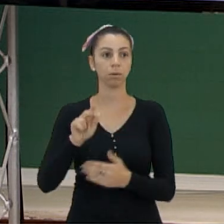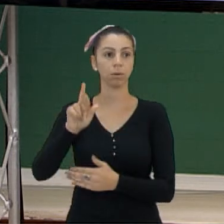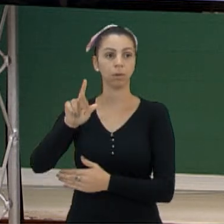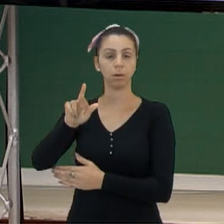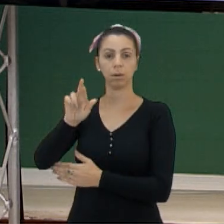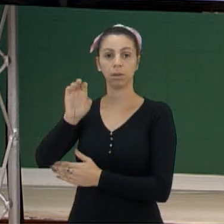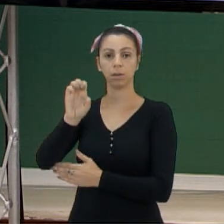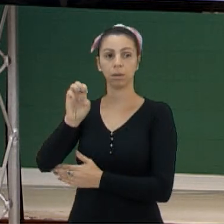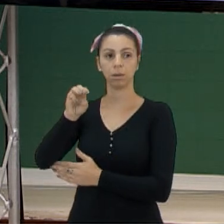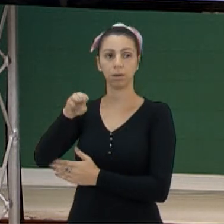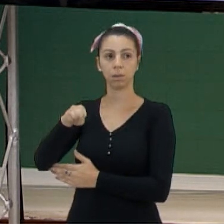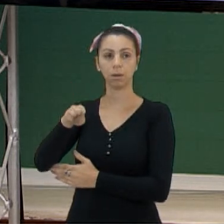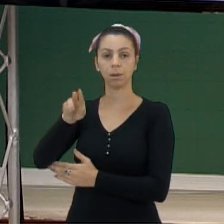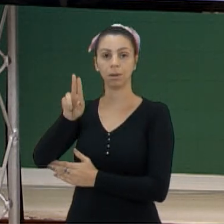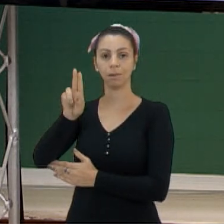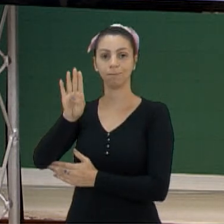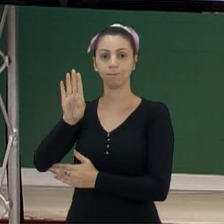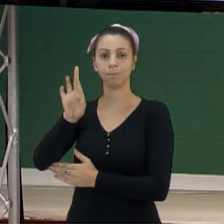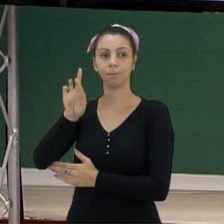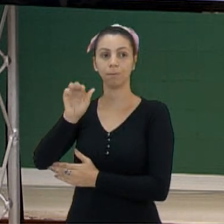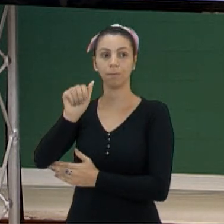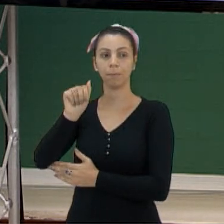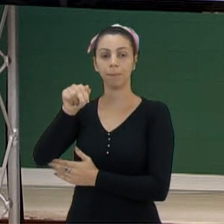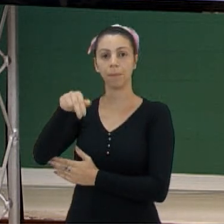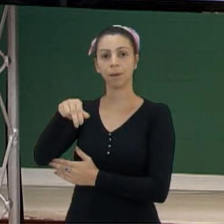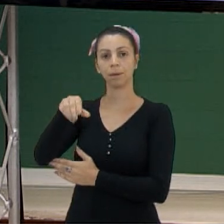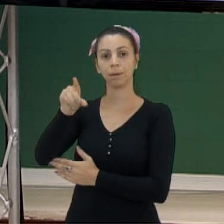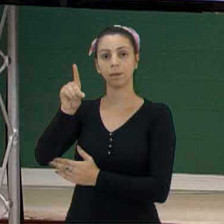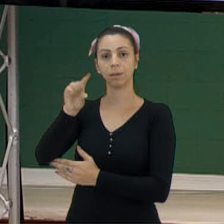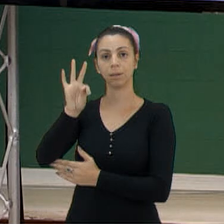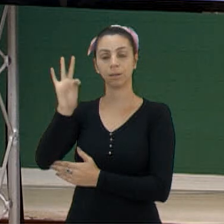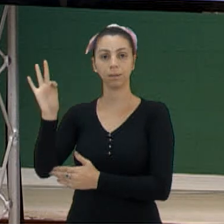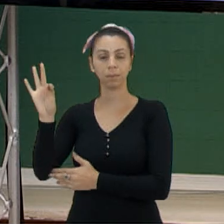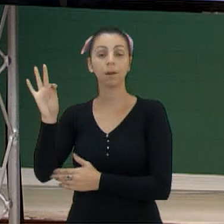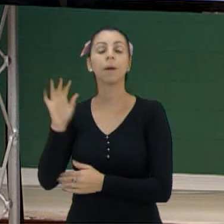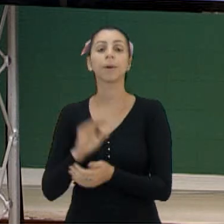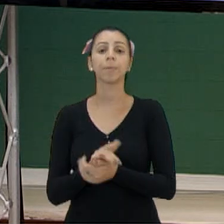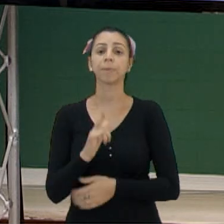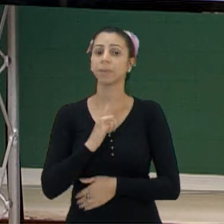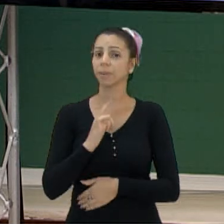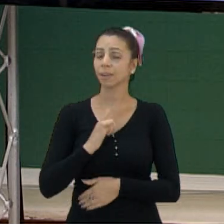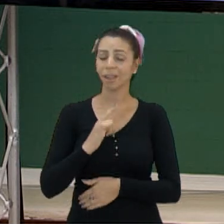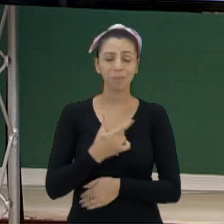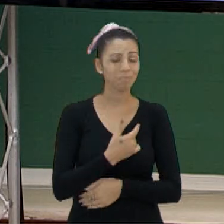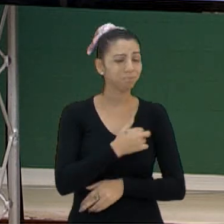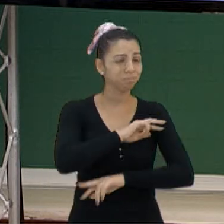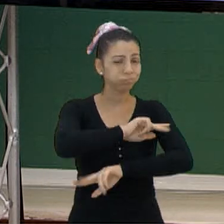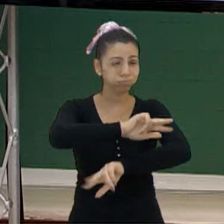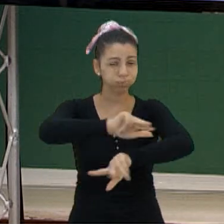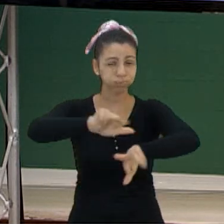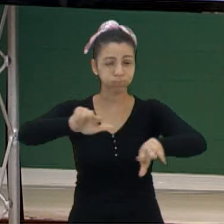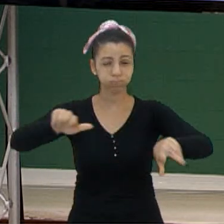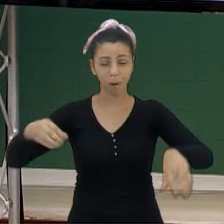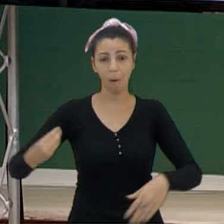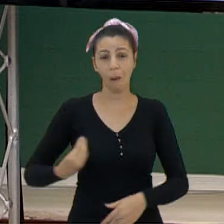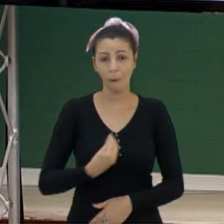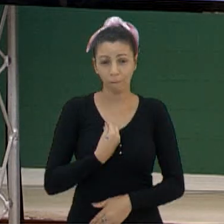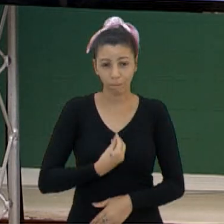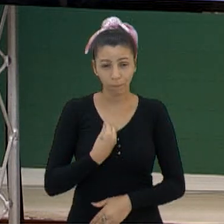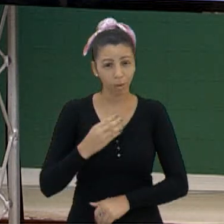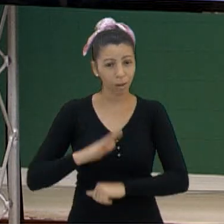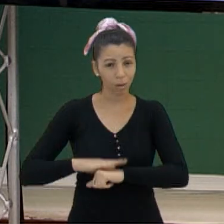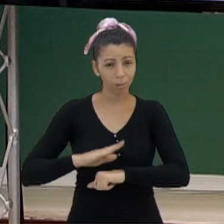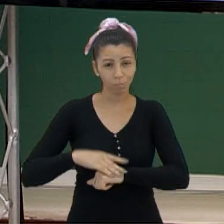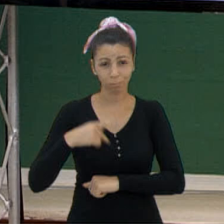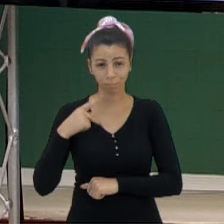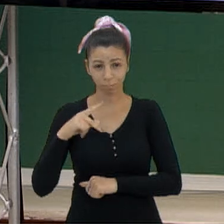Rembrandt, esse cara é o cara das selfies, cara. Ele fez mais de 100 retratos dele, da vida dele, mostrando todas as fases da